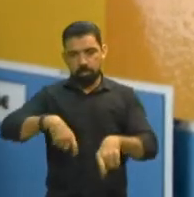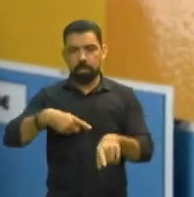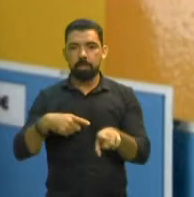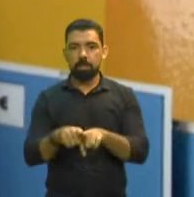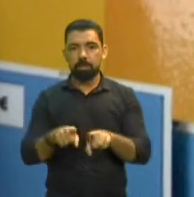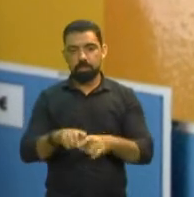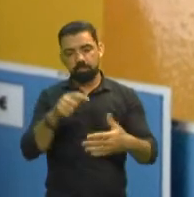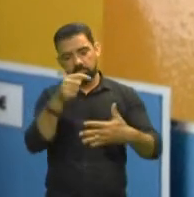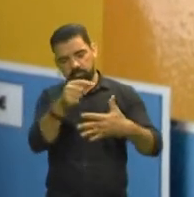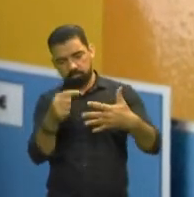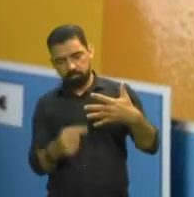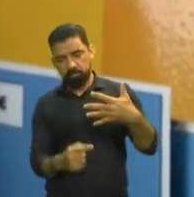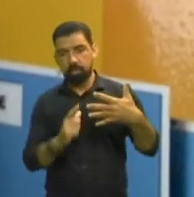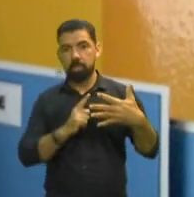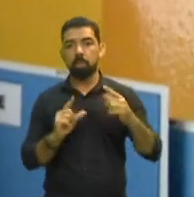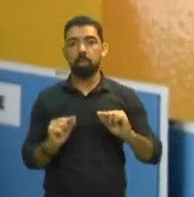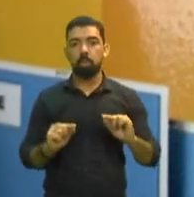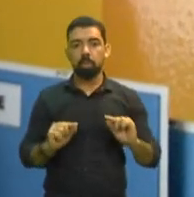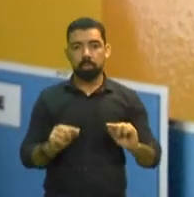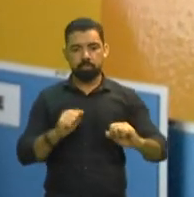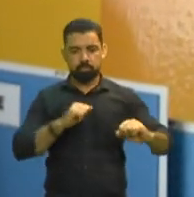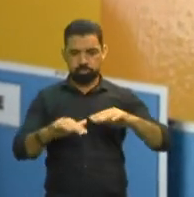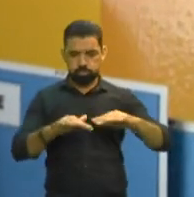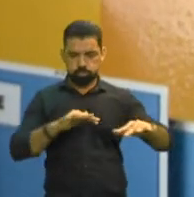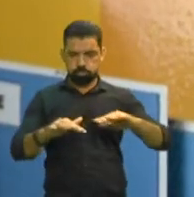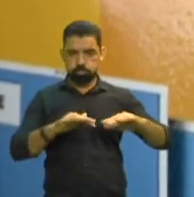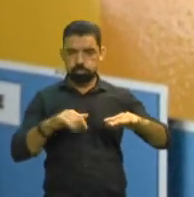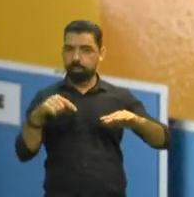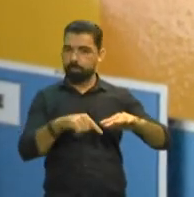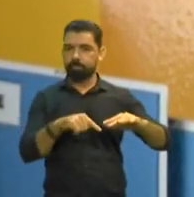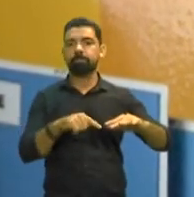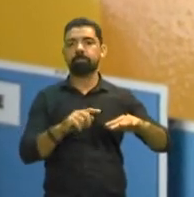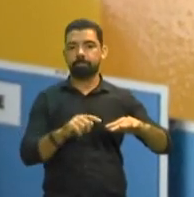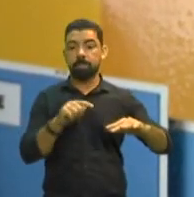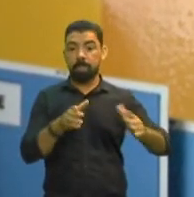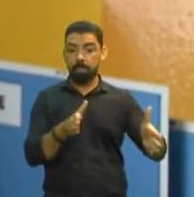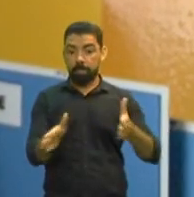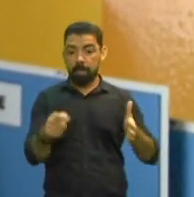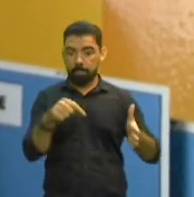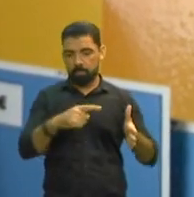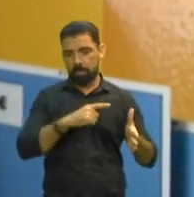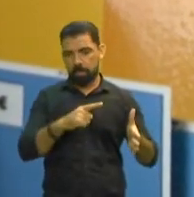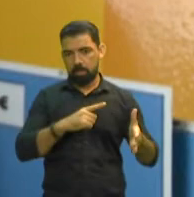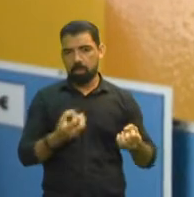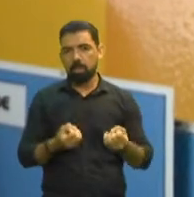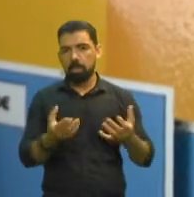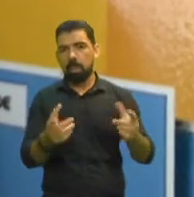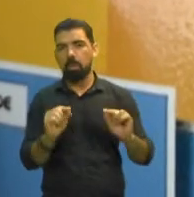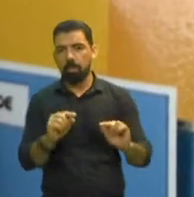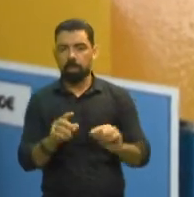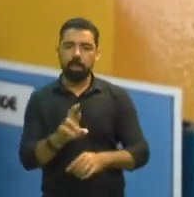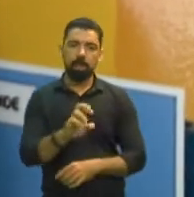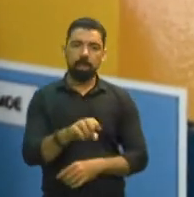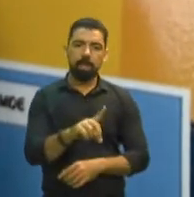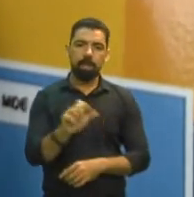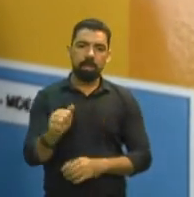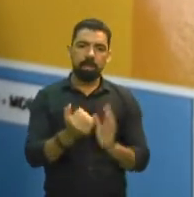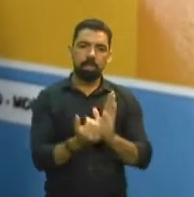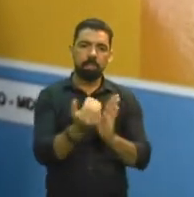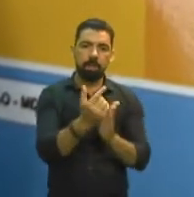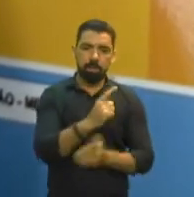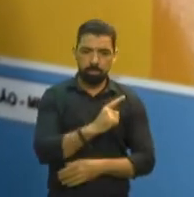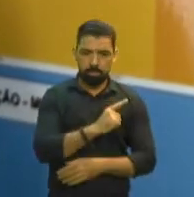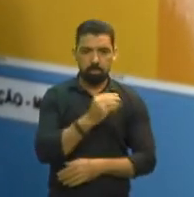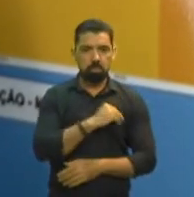tiveram uma dinâmica nesse período que proporcionou gerar renda, né? E indiretamente